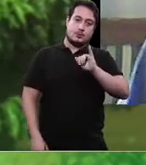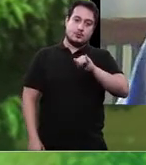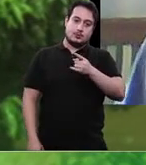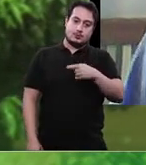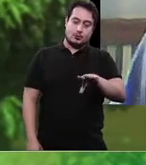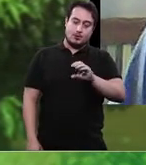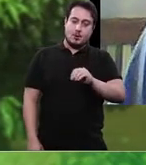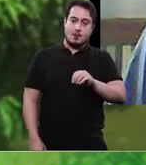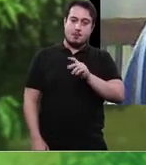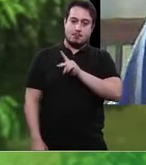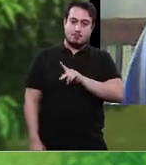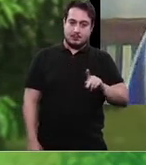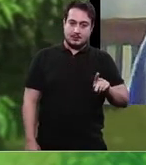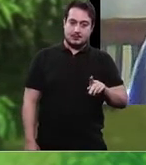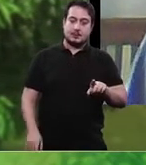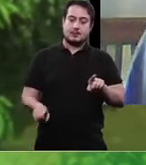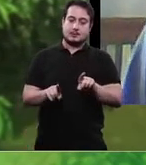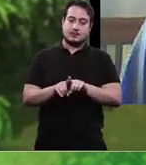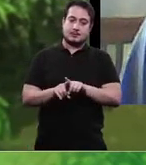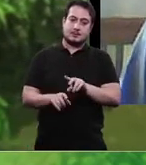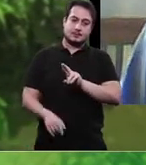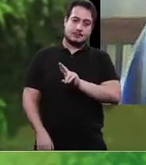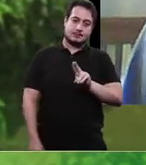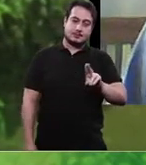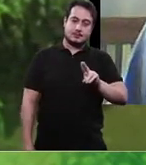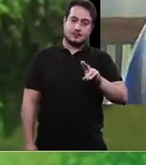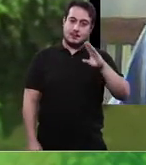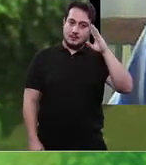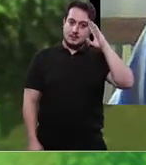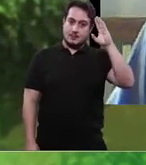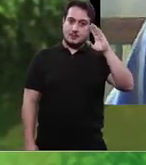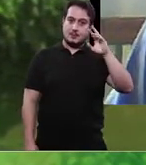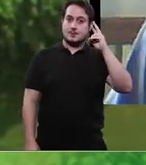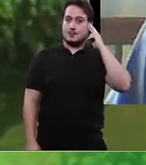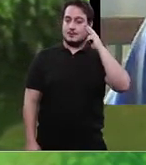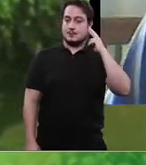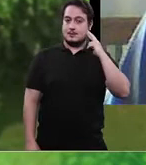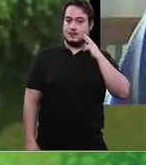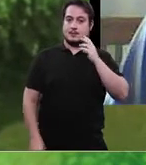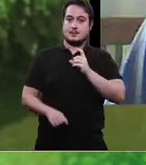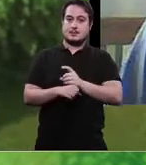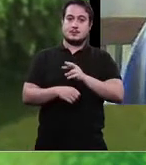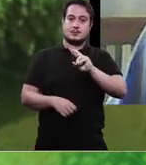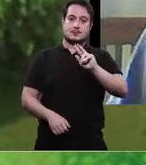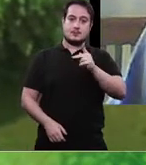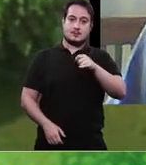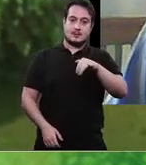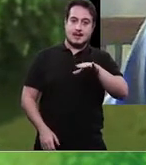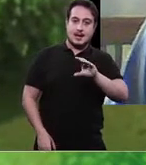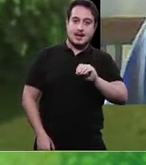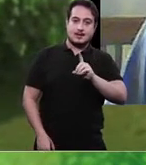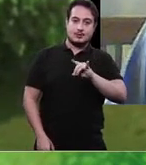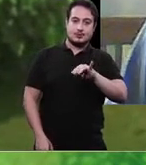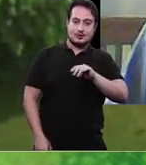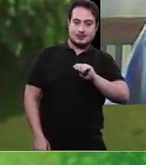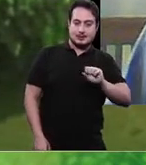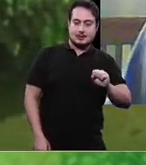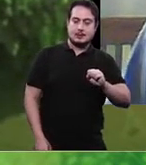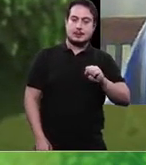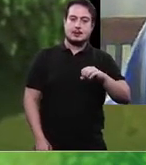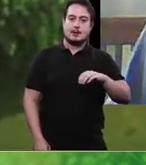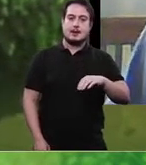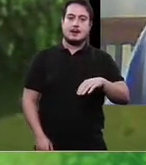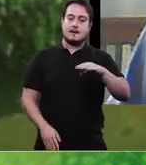da CNA, em nome do nosso líder aí no estado de Rondônia, Dr. Hélio Dias, que é presidente da Federação